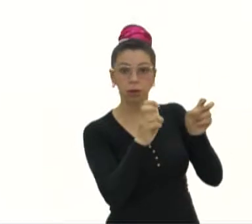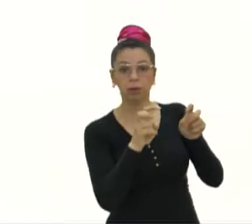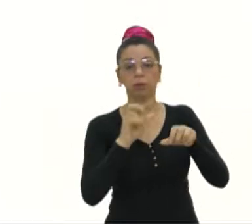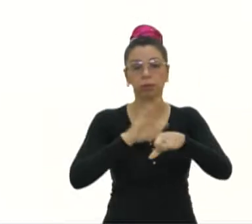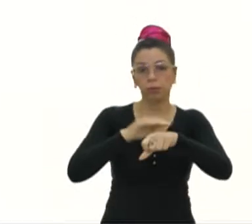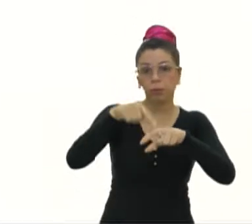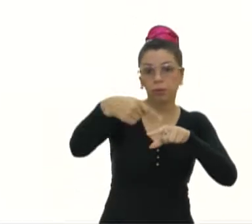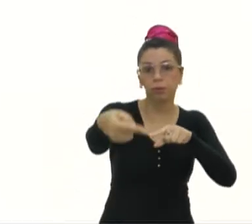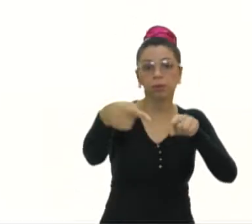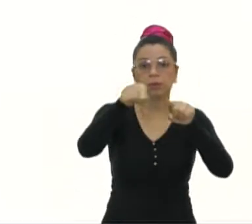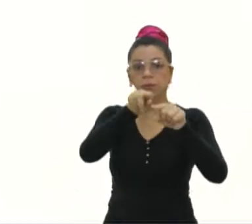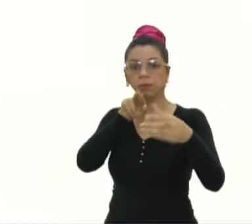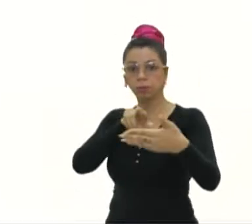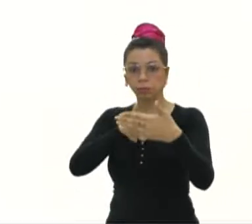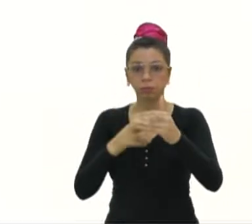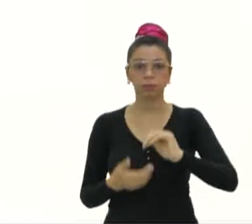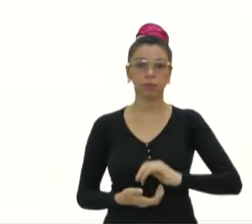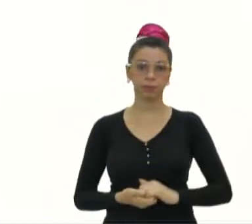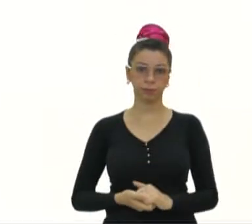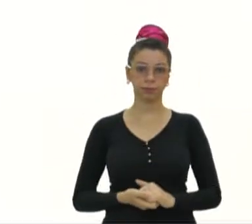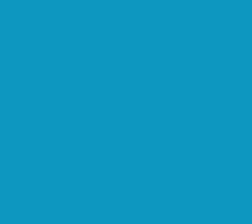volta.